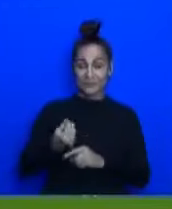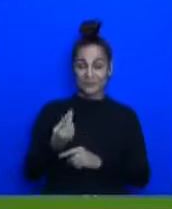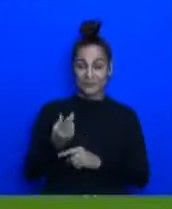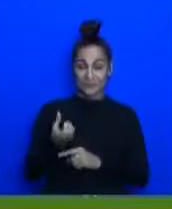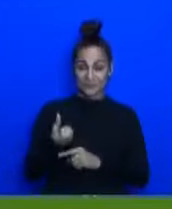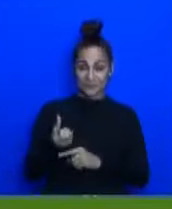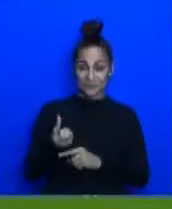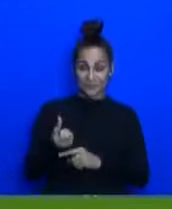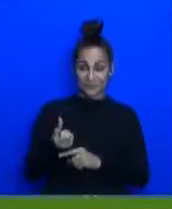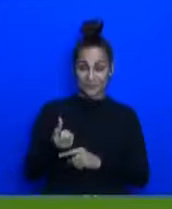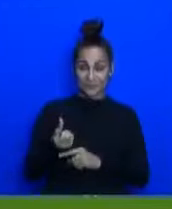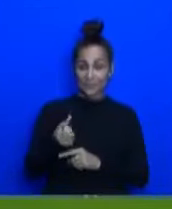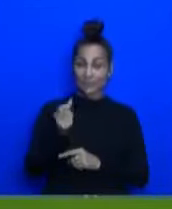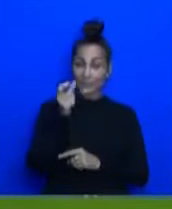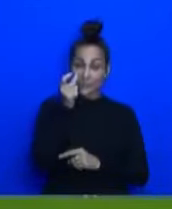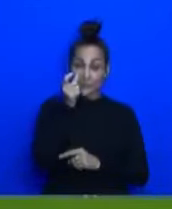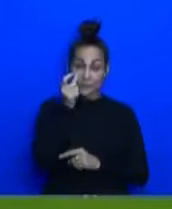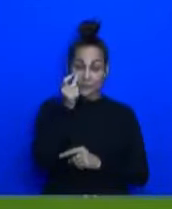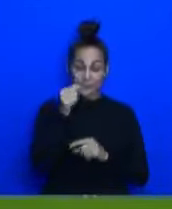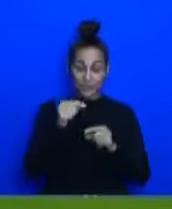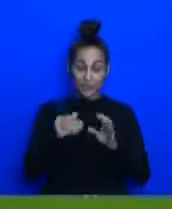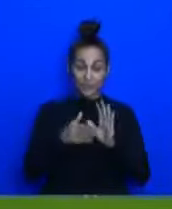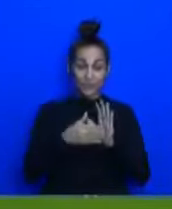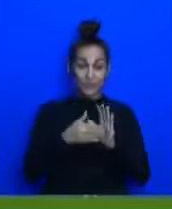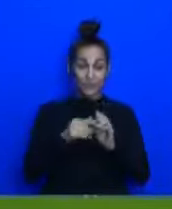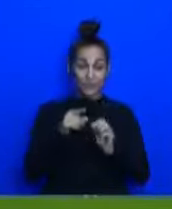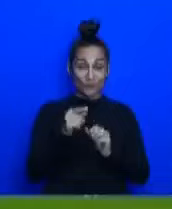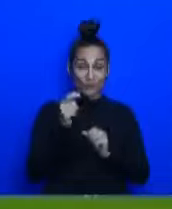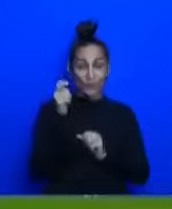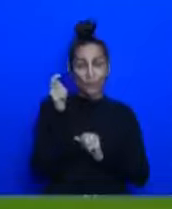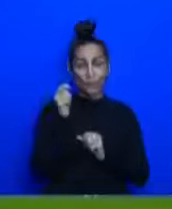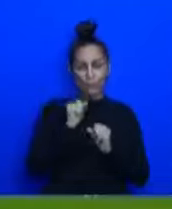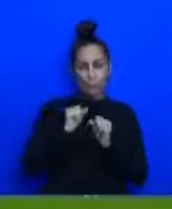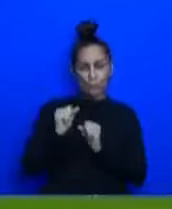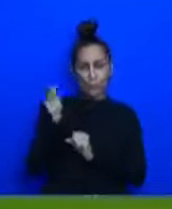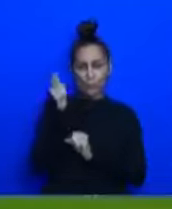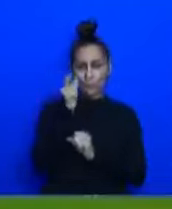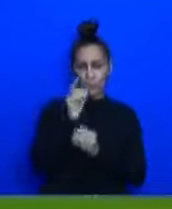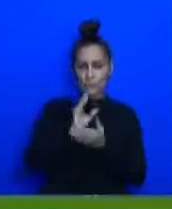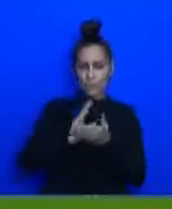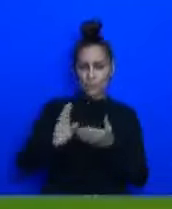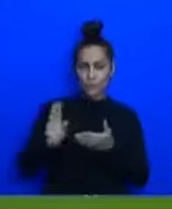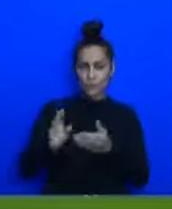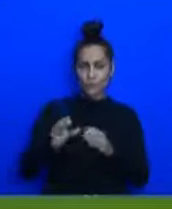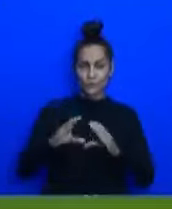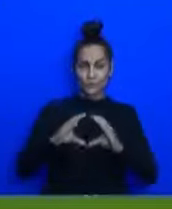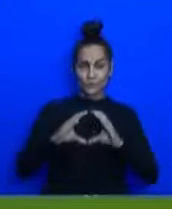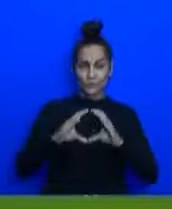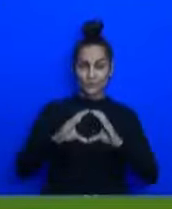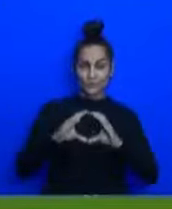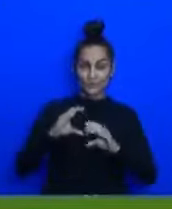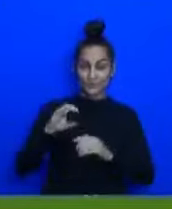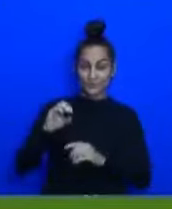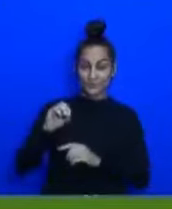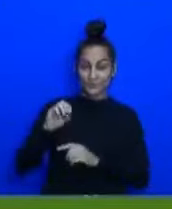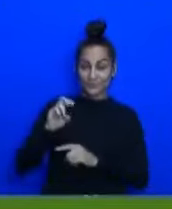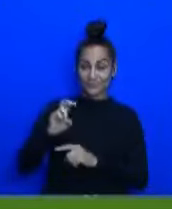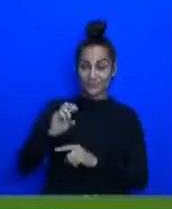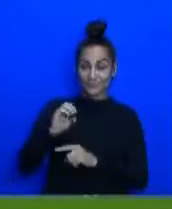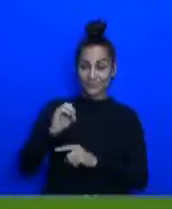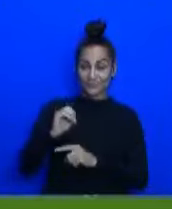número 26. Vai conferindo sua aposta aí, que hoje você pode ganhar muito dinheiro. Saiu sorteado agora a bola número